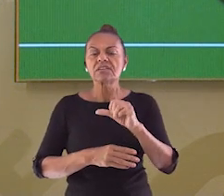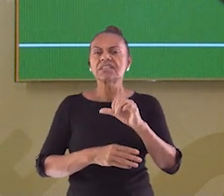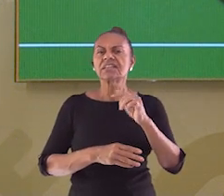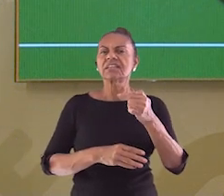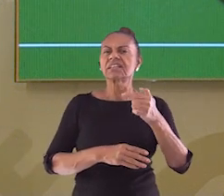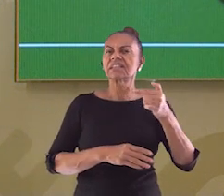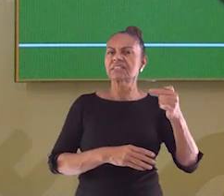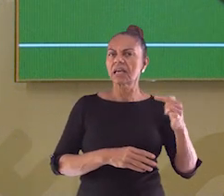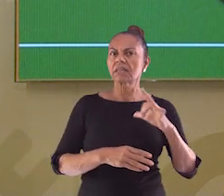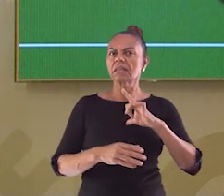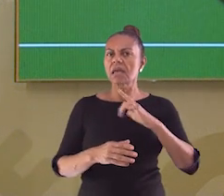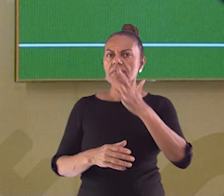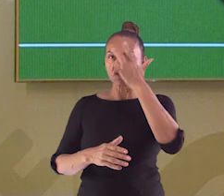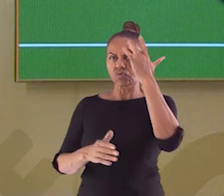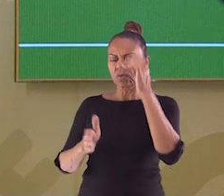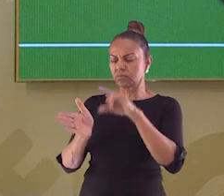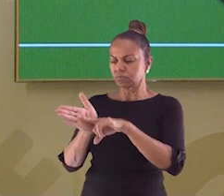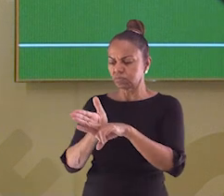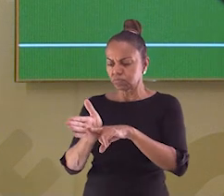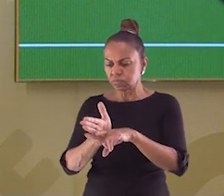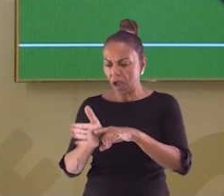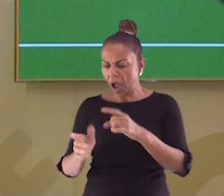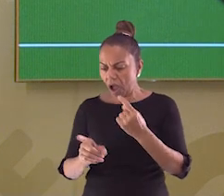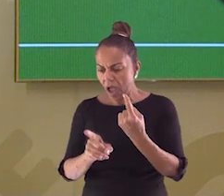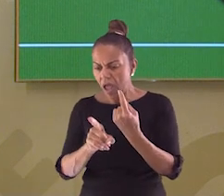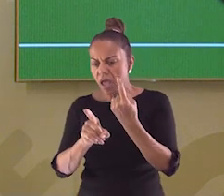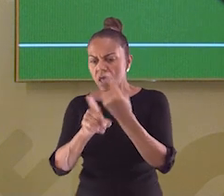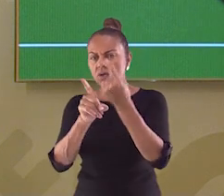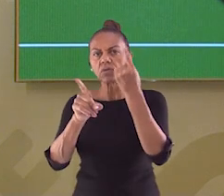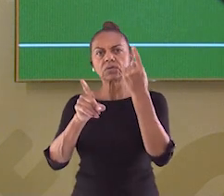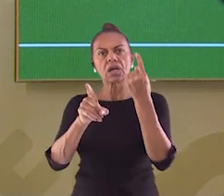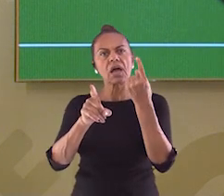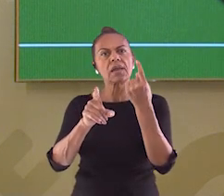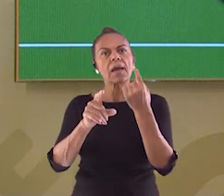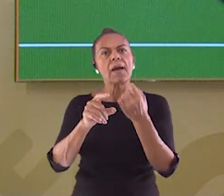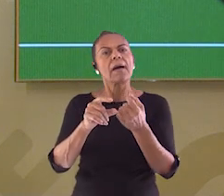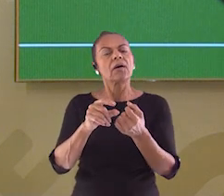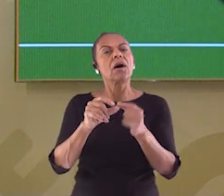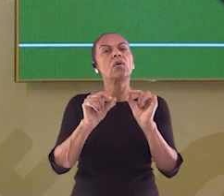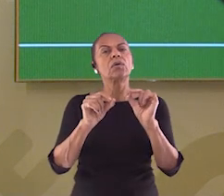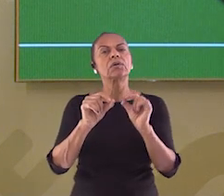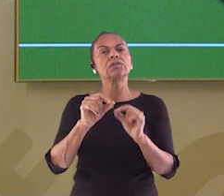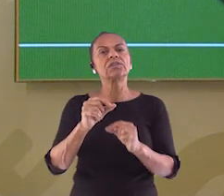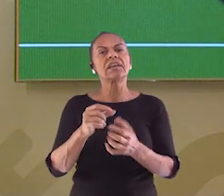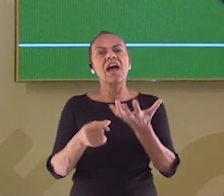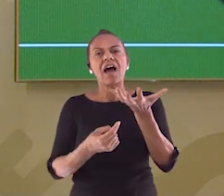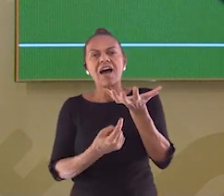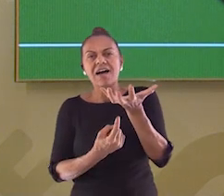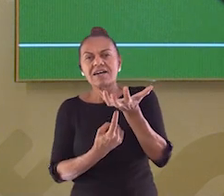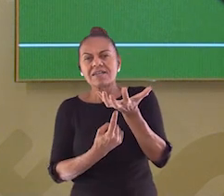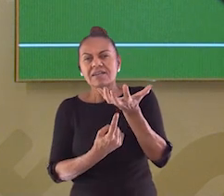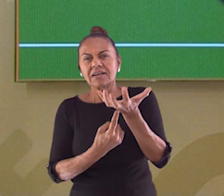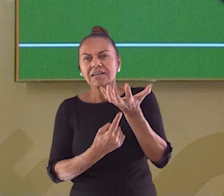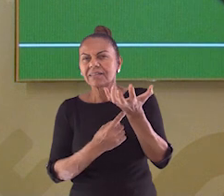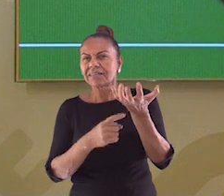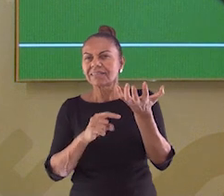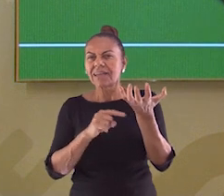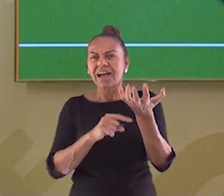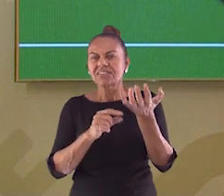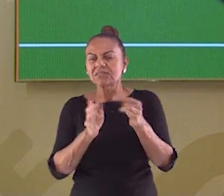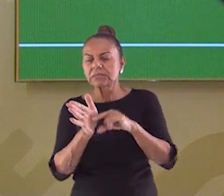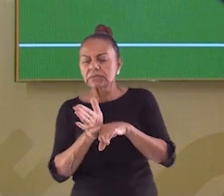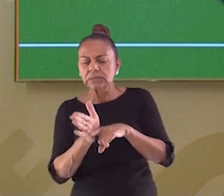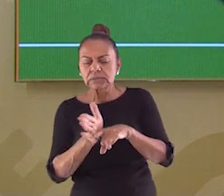1977 por alguns cientistas britânicos que identificaram este buraco em cima da Antártida. E desde então